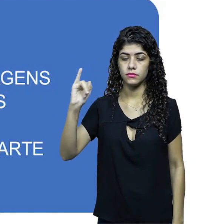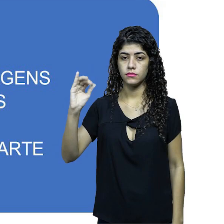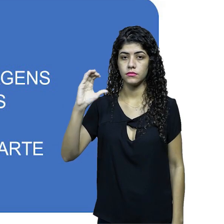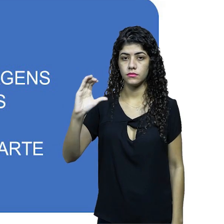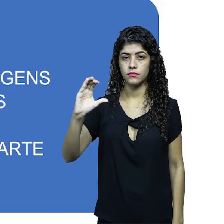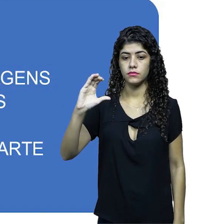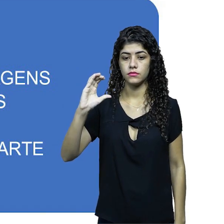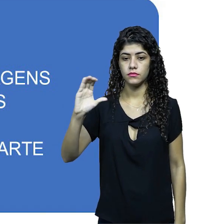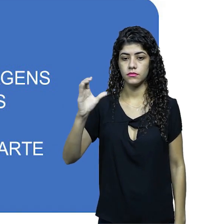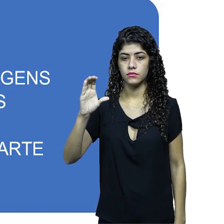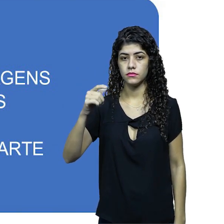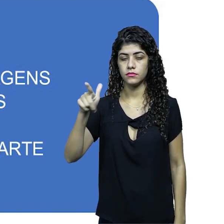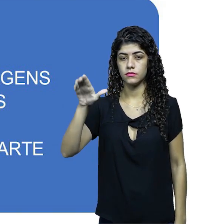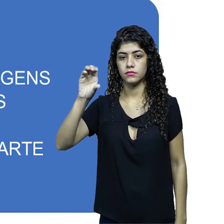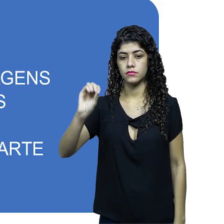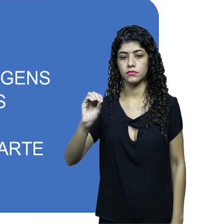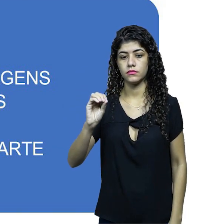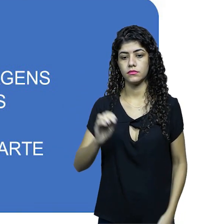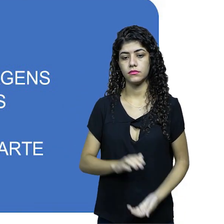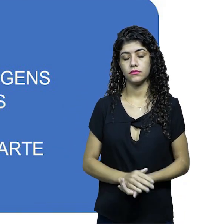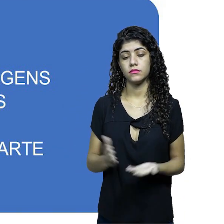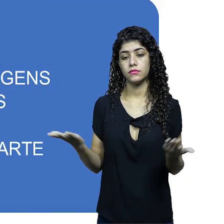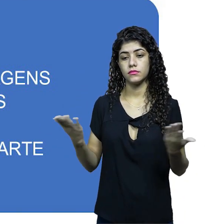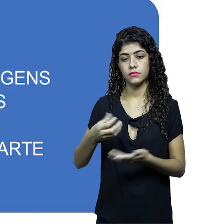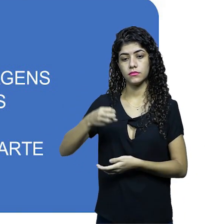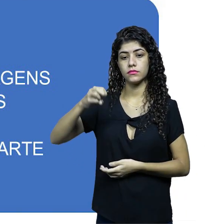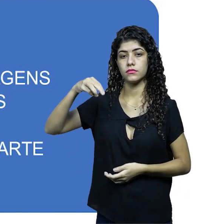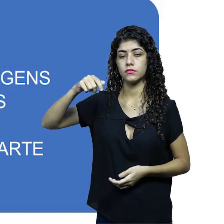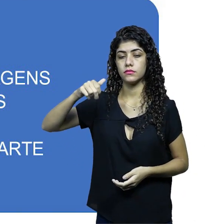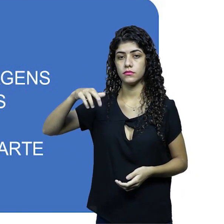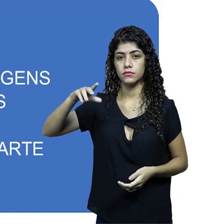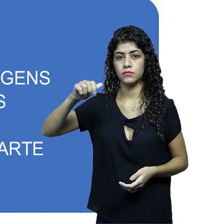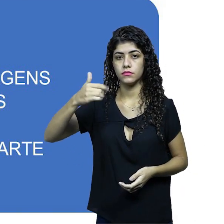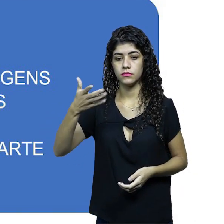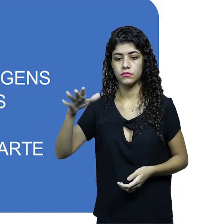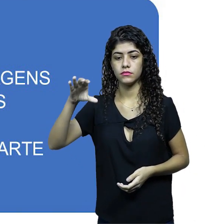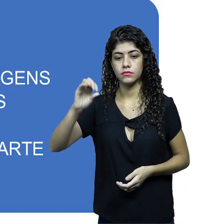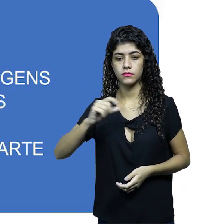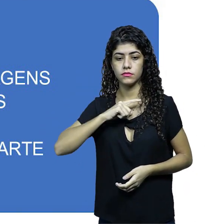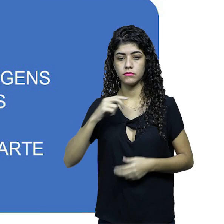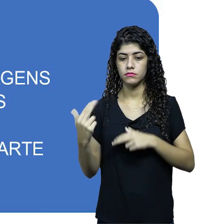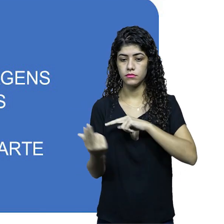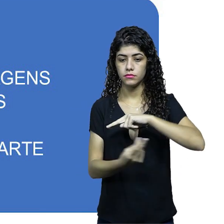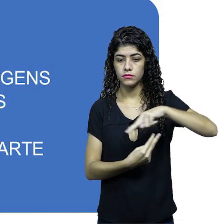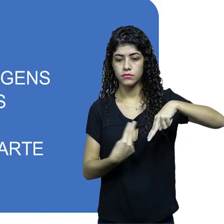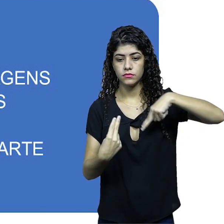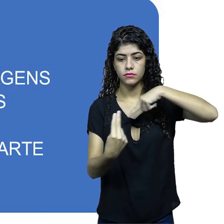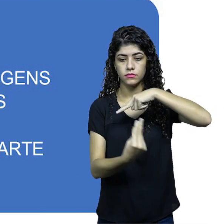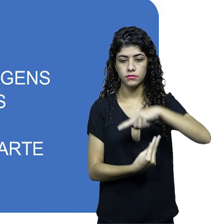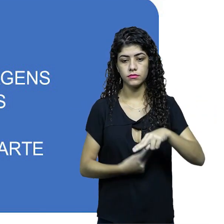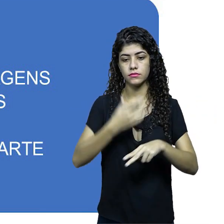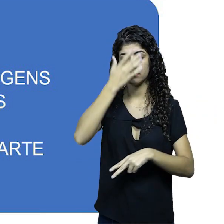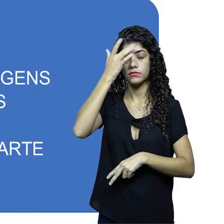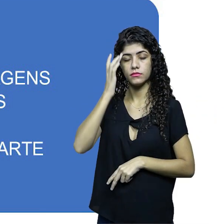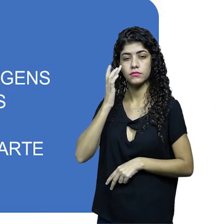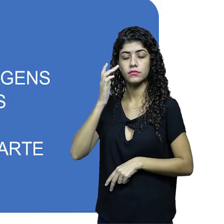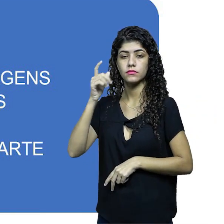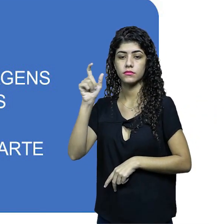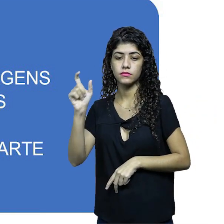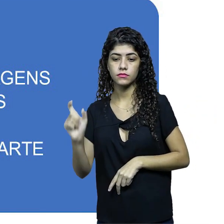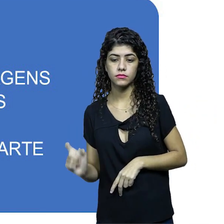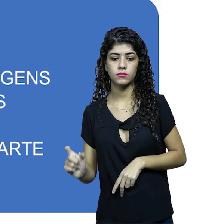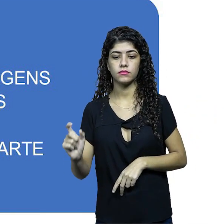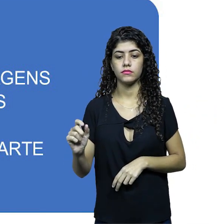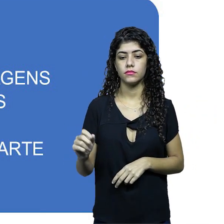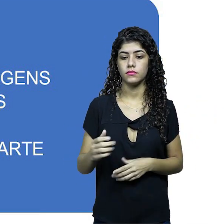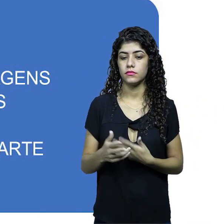vai colocar os cenários e as locações. Na animação, você vai criar todo o universo, concept, storyboard, concepção